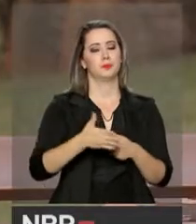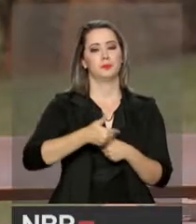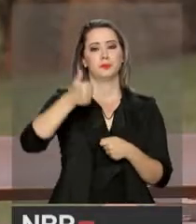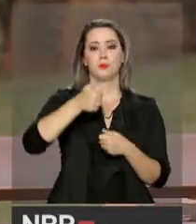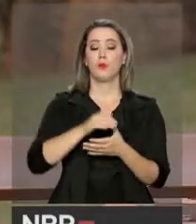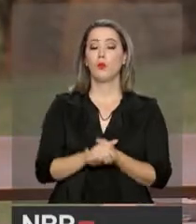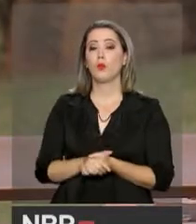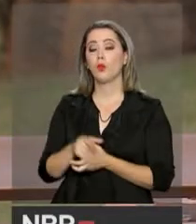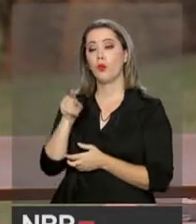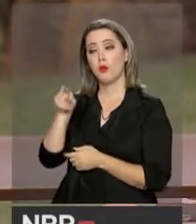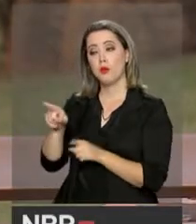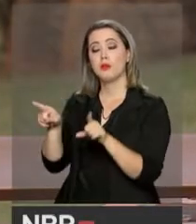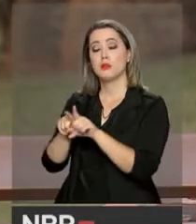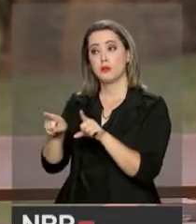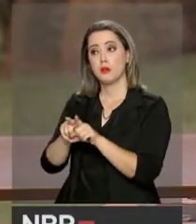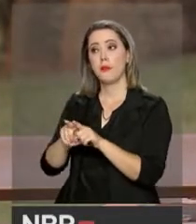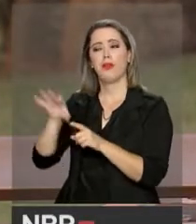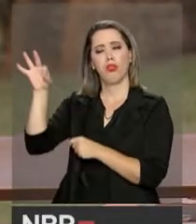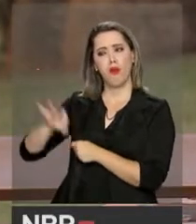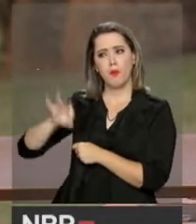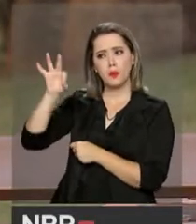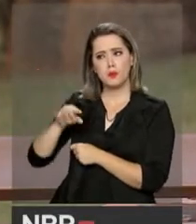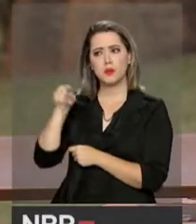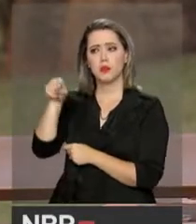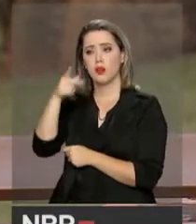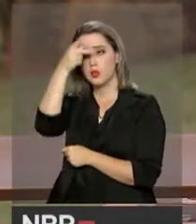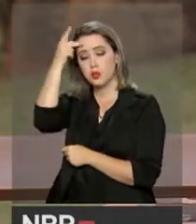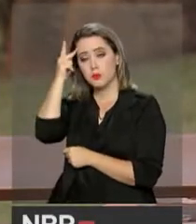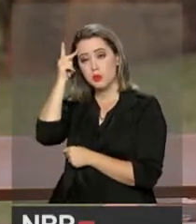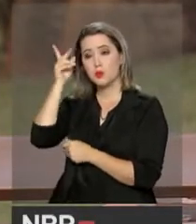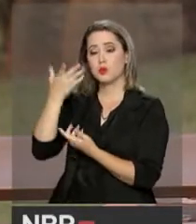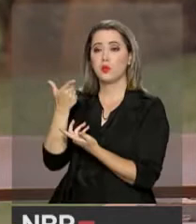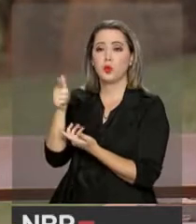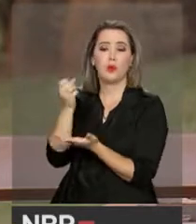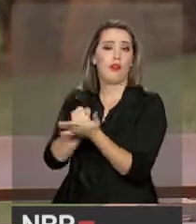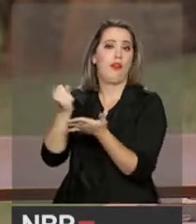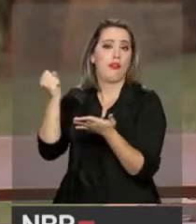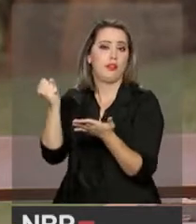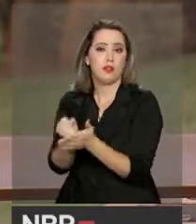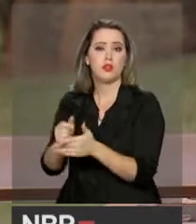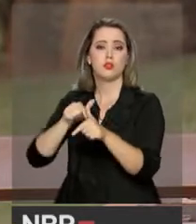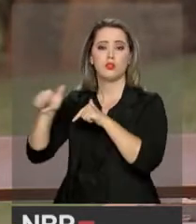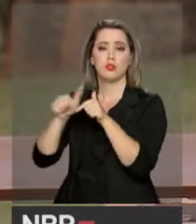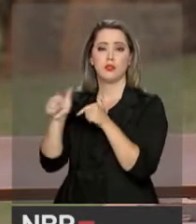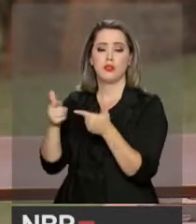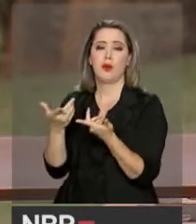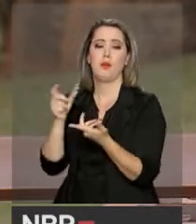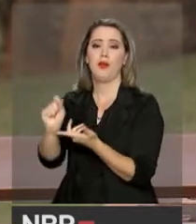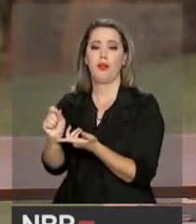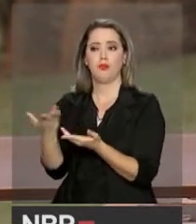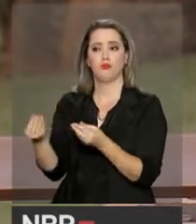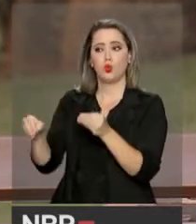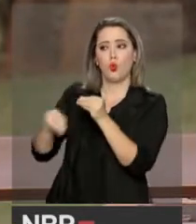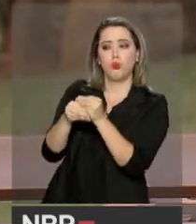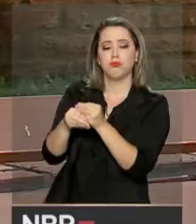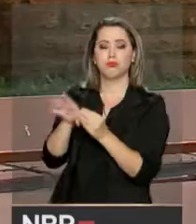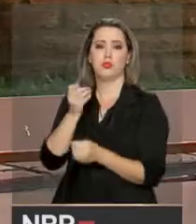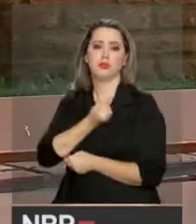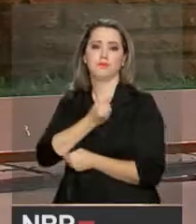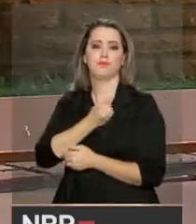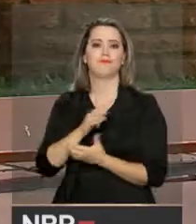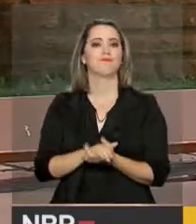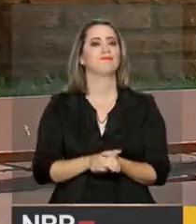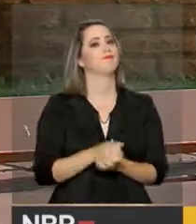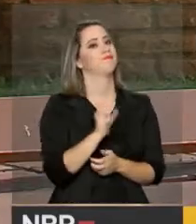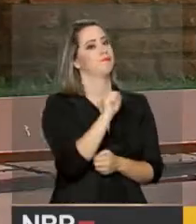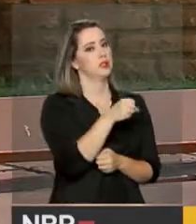Isso sem contar as estatísticas dos profissionais liberais, dos autônomos, né, dos informais, que não entram nesse número. Sim, não entra